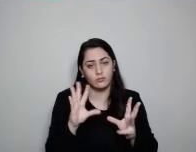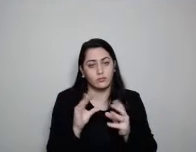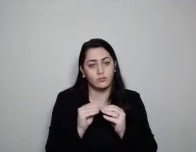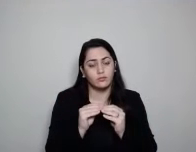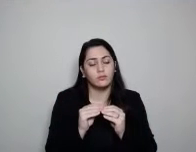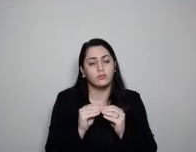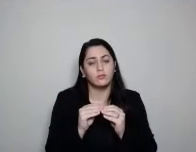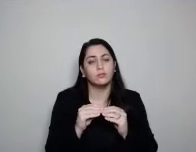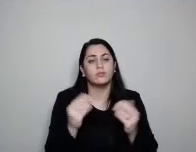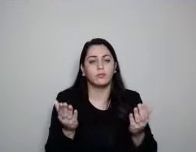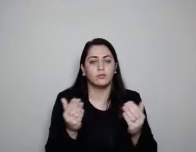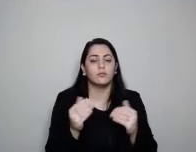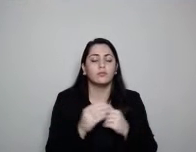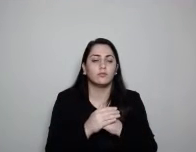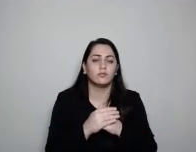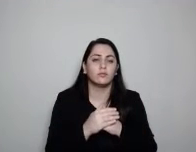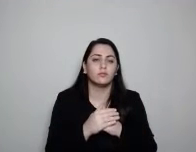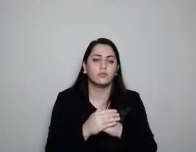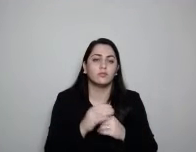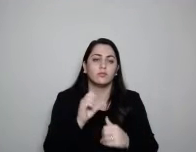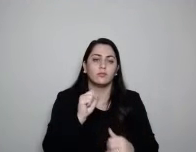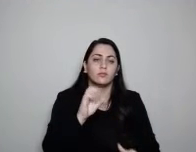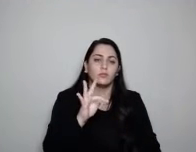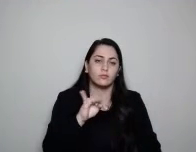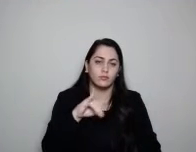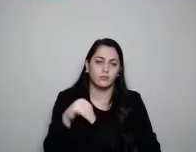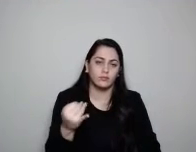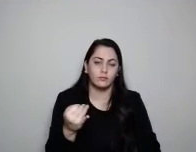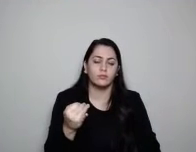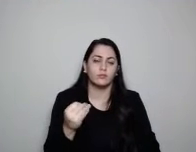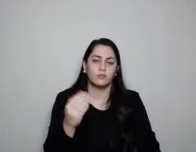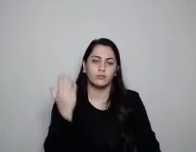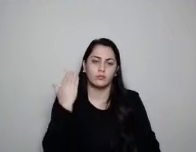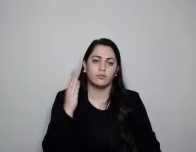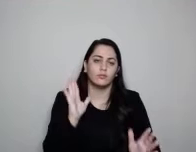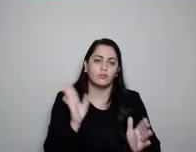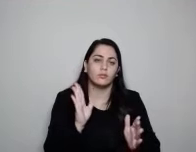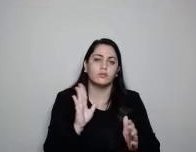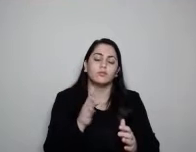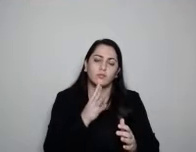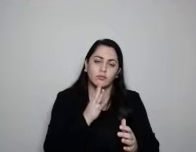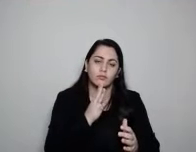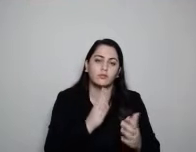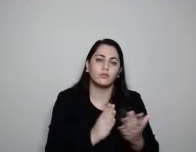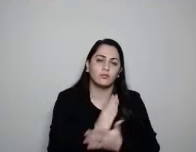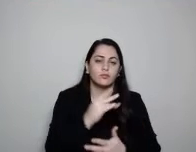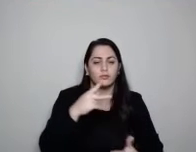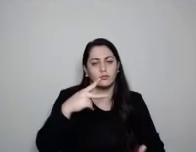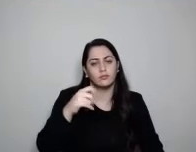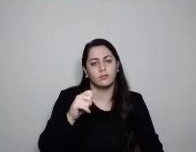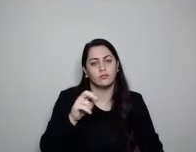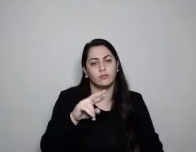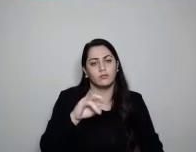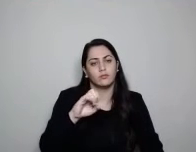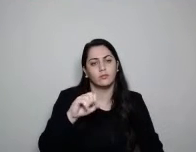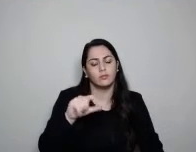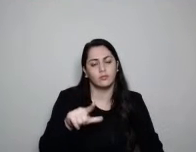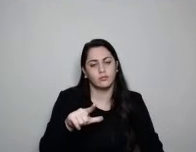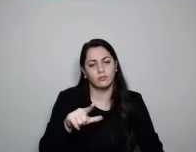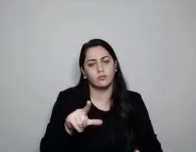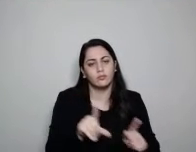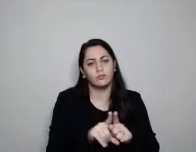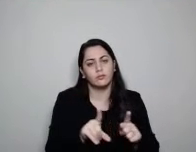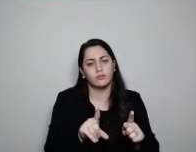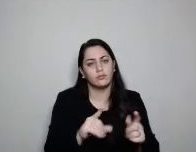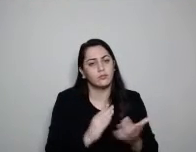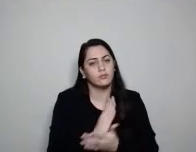conformidade de precedentes do STJ e desta corte, conhecendo e provendo parcialmente o recurso quanto ao apelo da autora e desprovendo o interposto pela